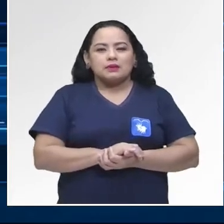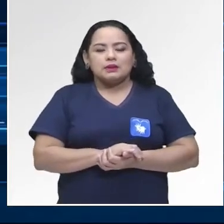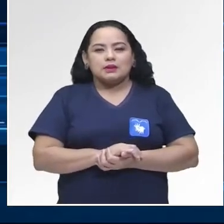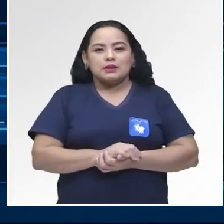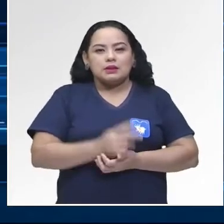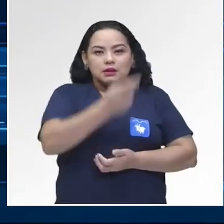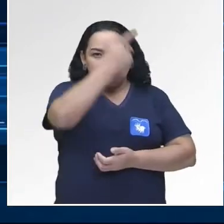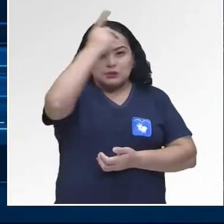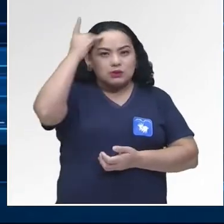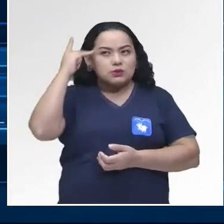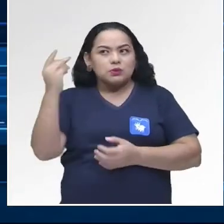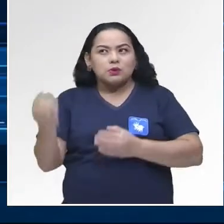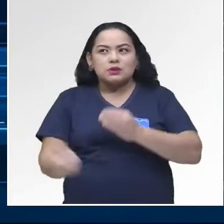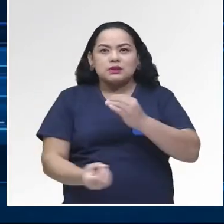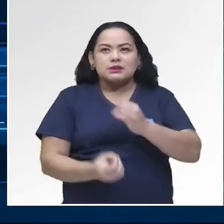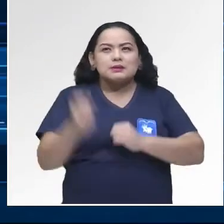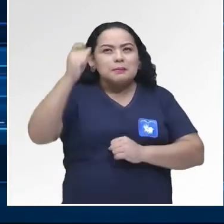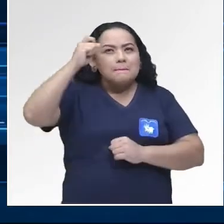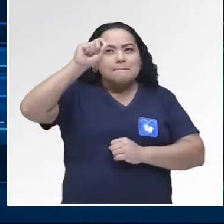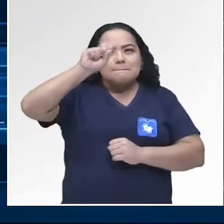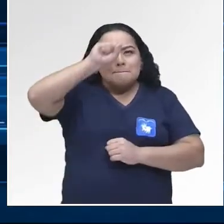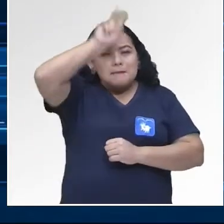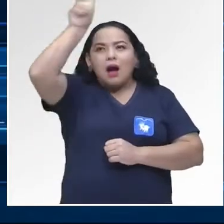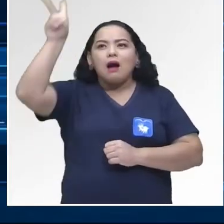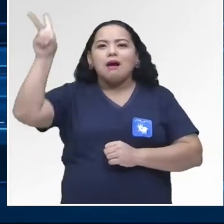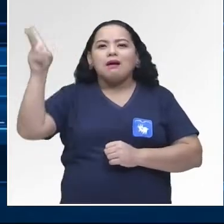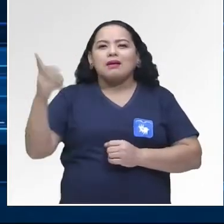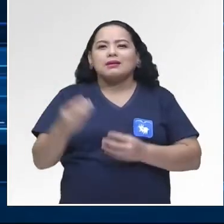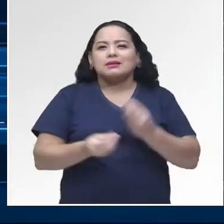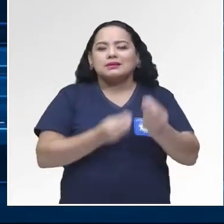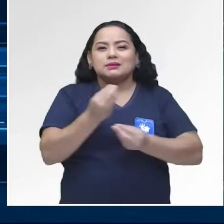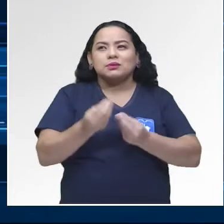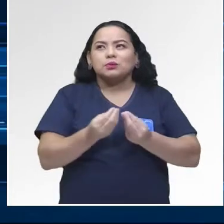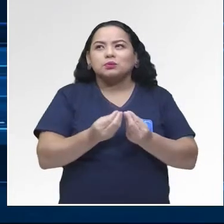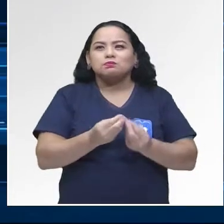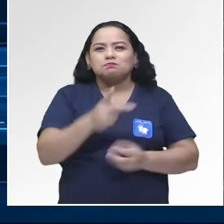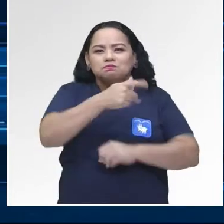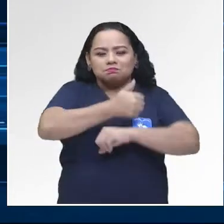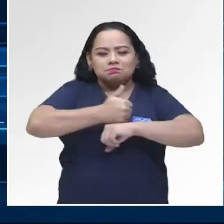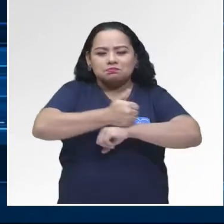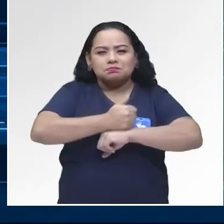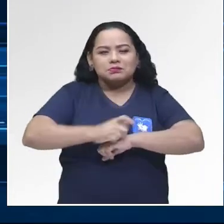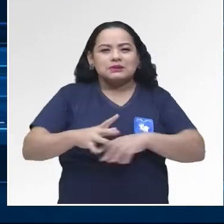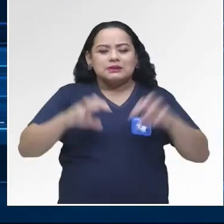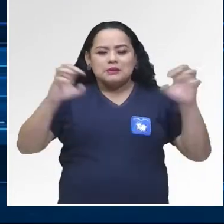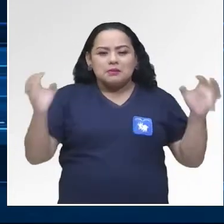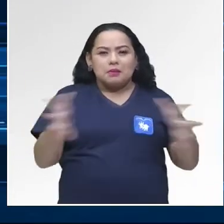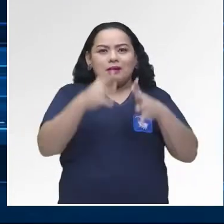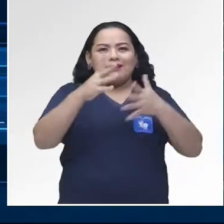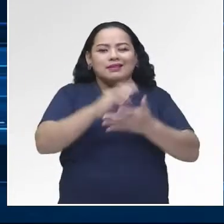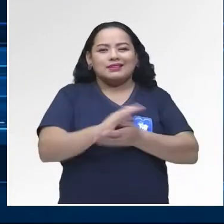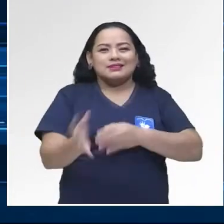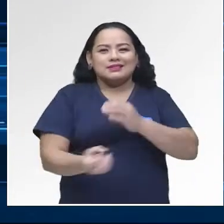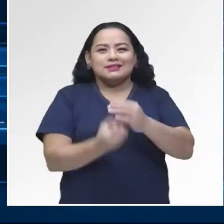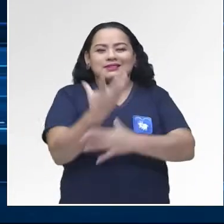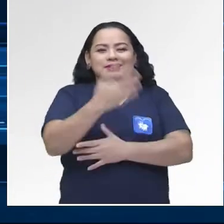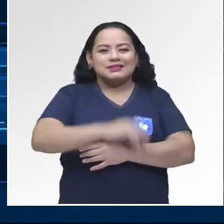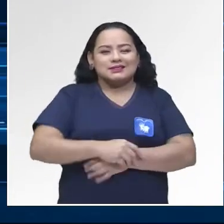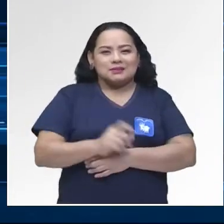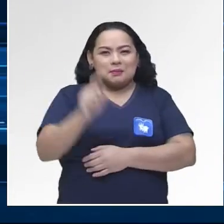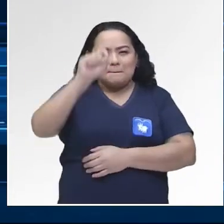Pessoas que inventam coisas fantásticas, são os inventores, né? Então, na pesquisa, no